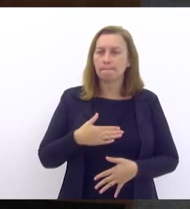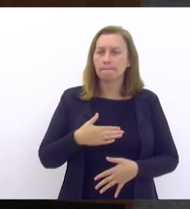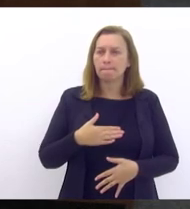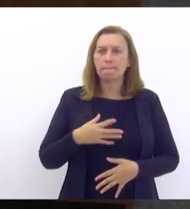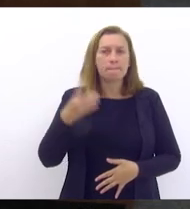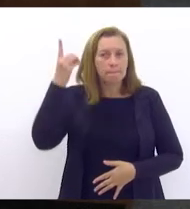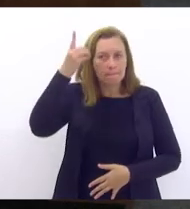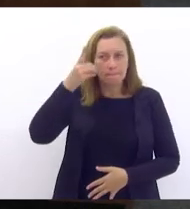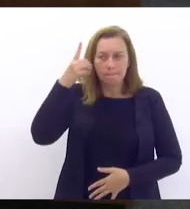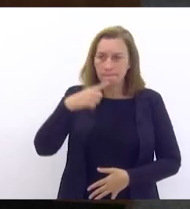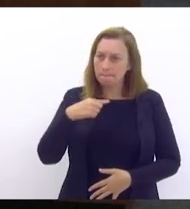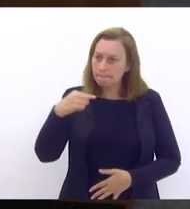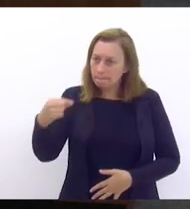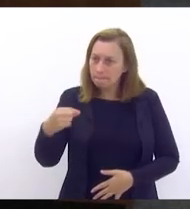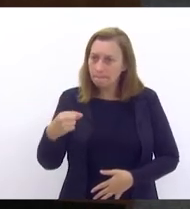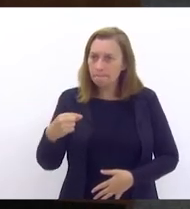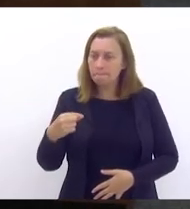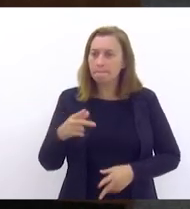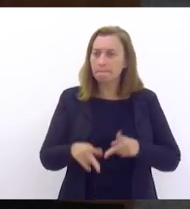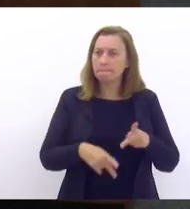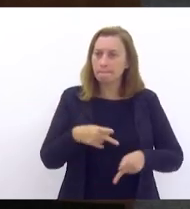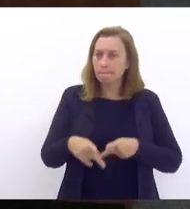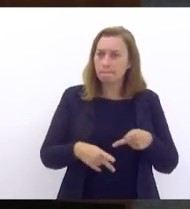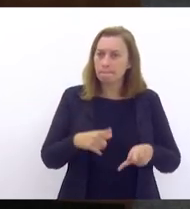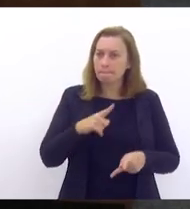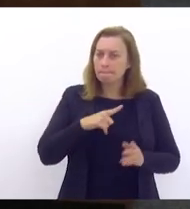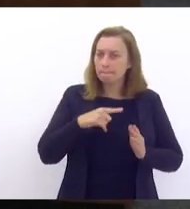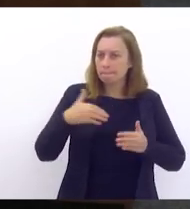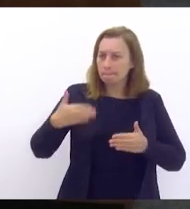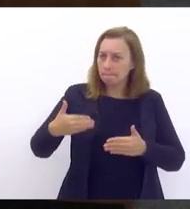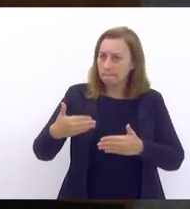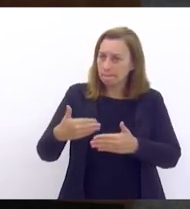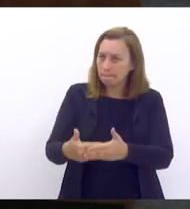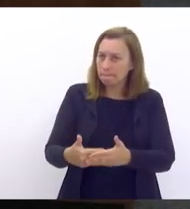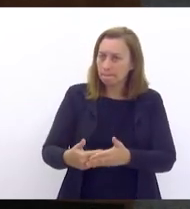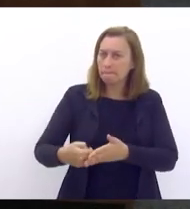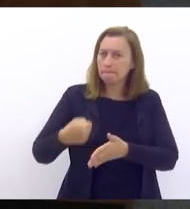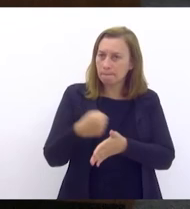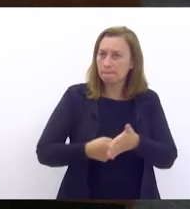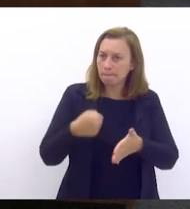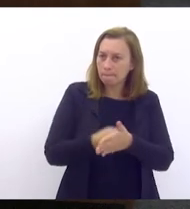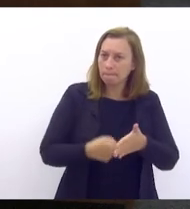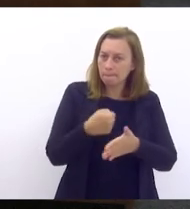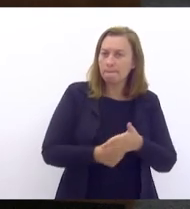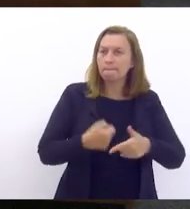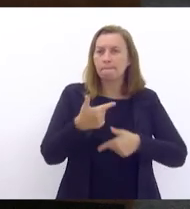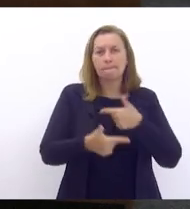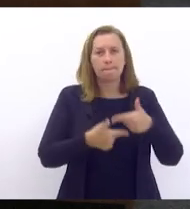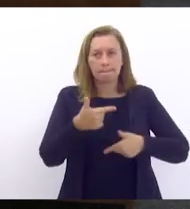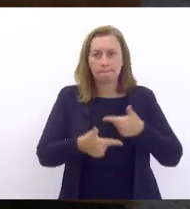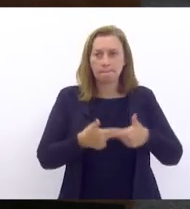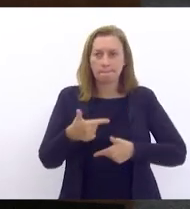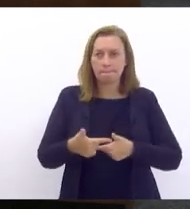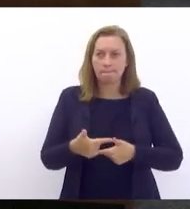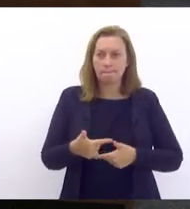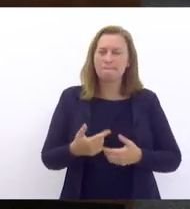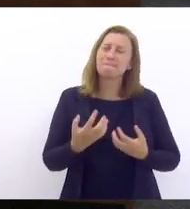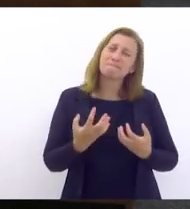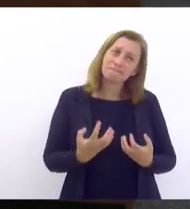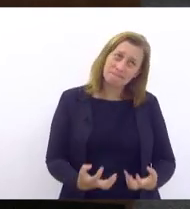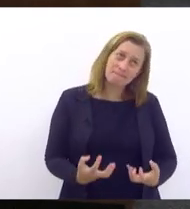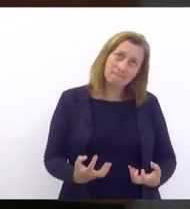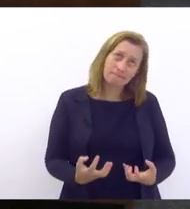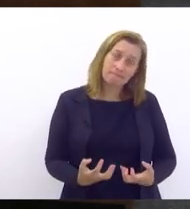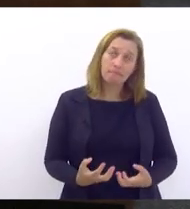deputada eleita, e que tem uma trajetória de luta, de trabalho, é muito chato